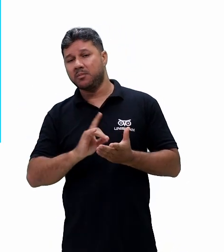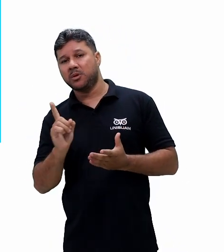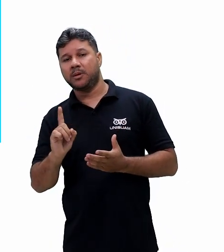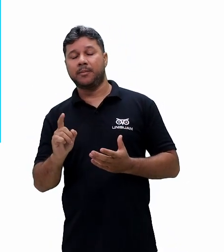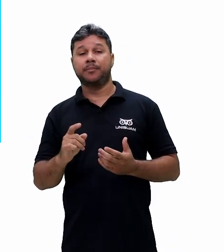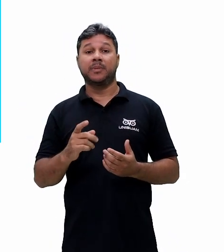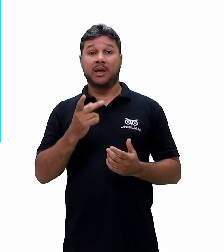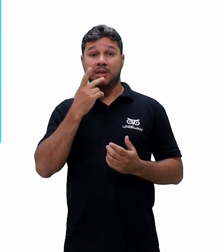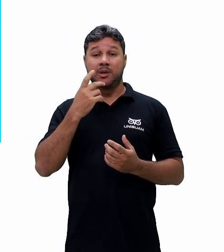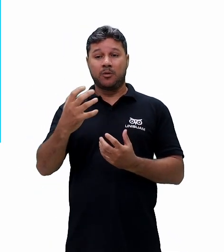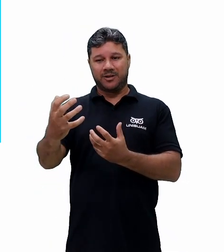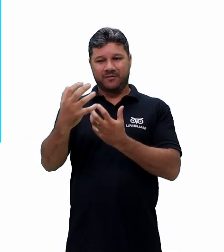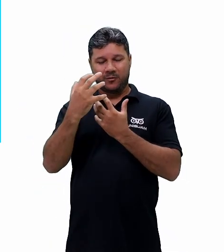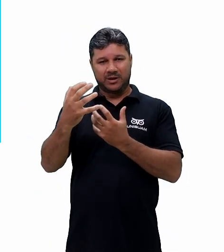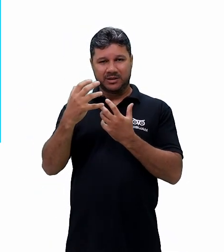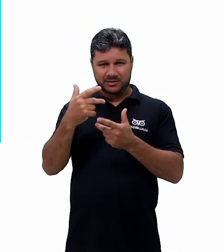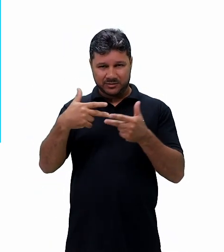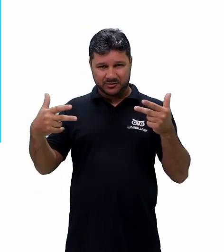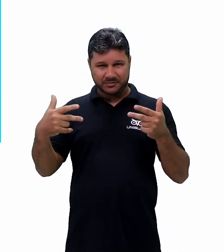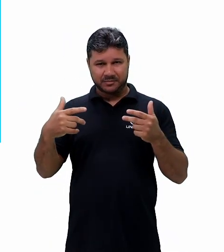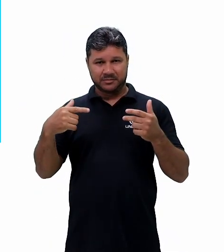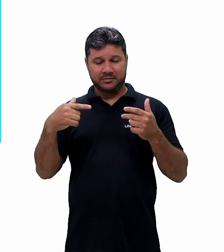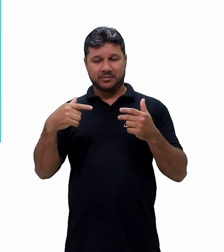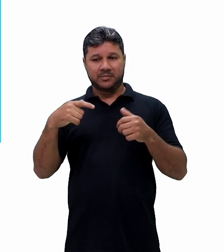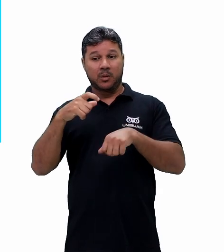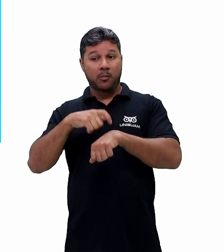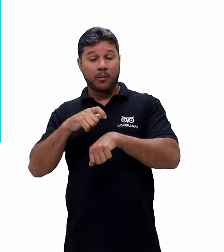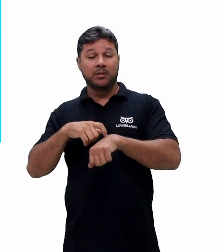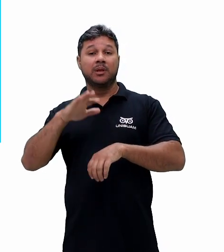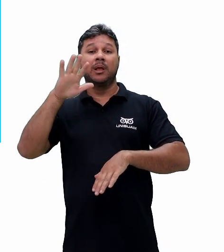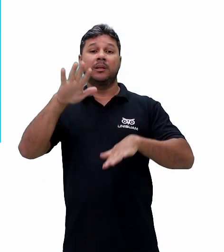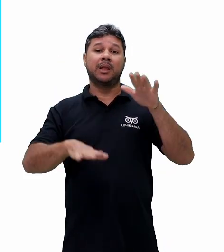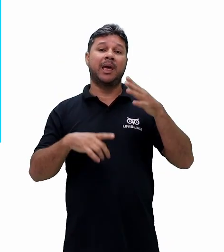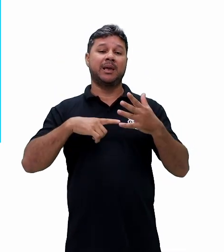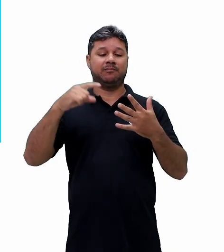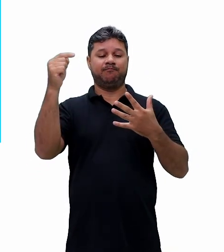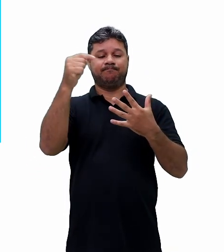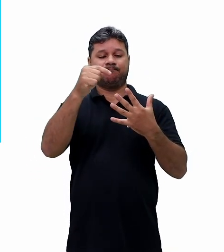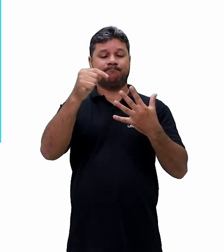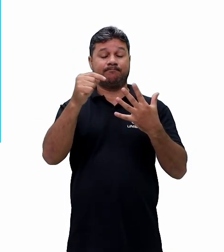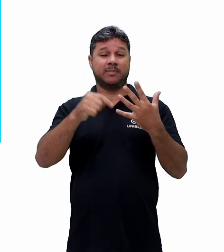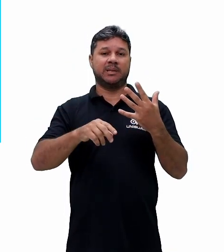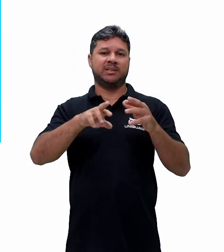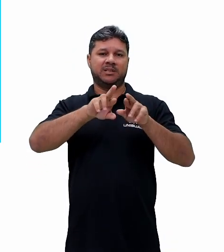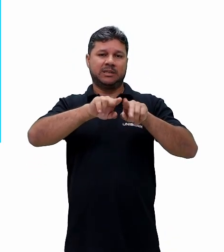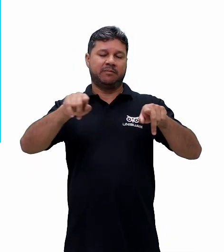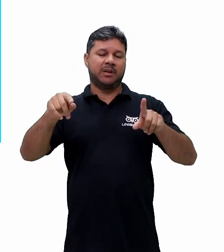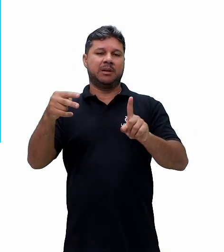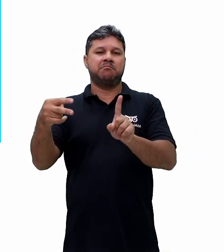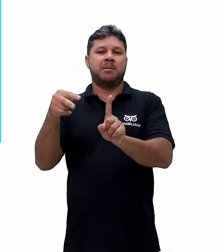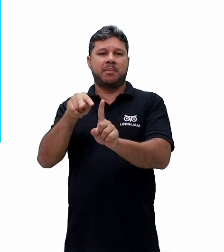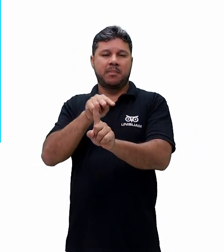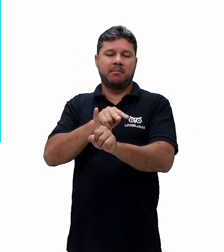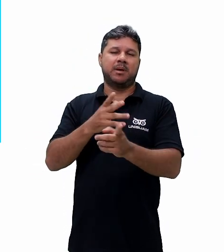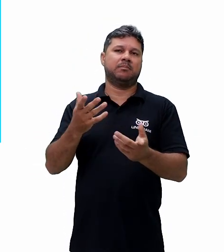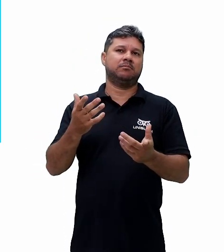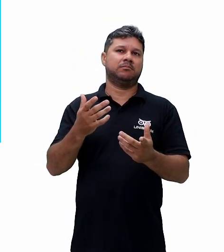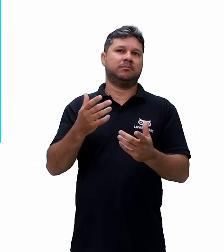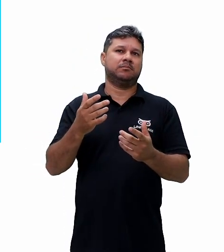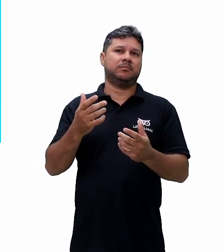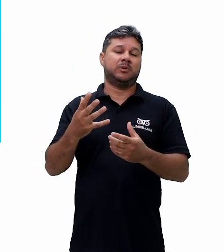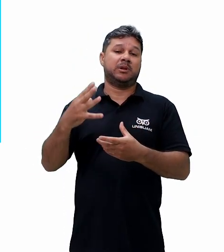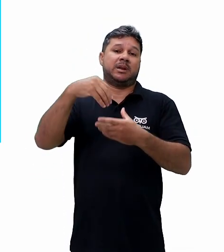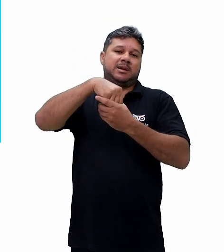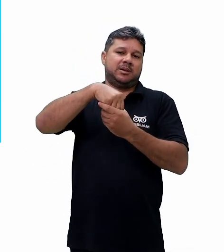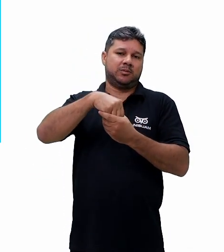Tais efeitos deletérios dependem de uma série de variáveis, de